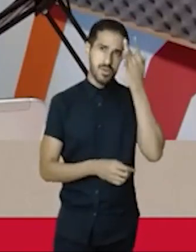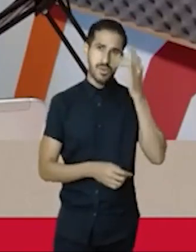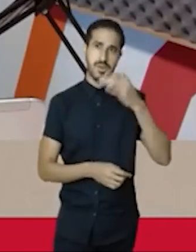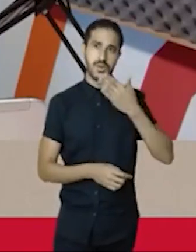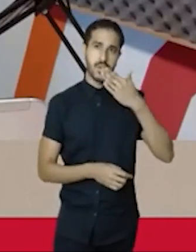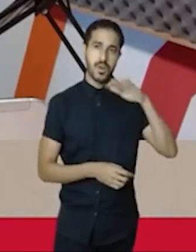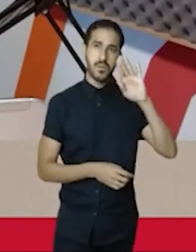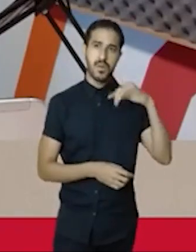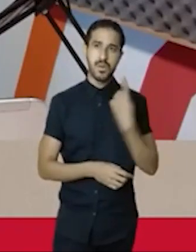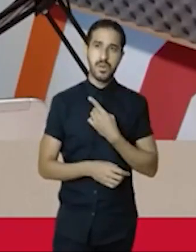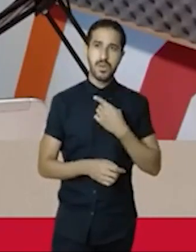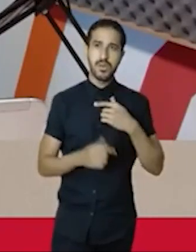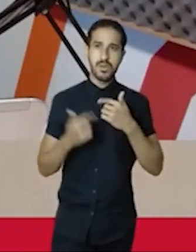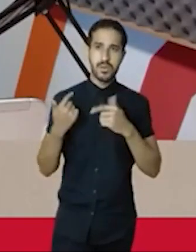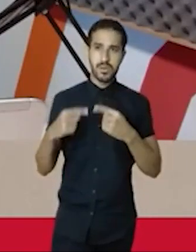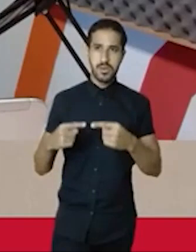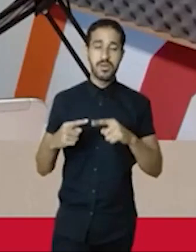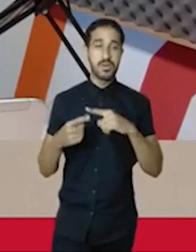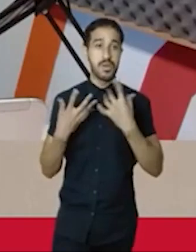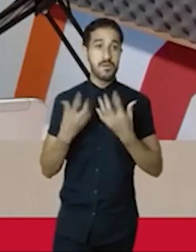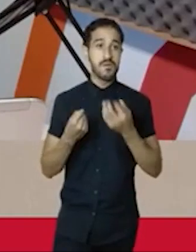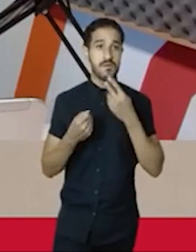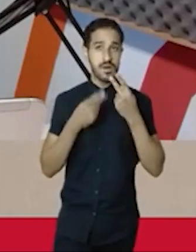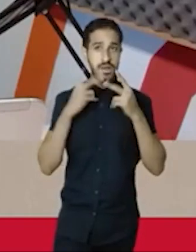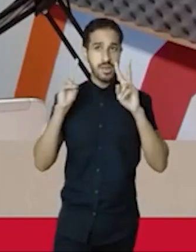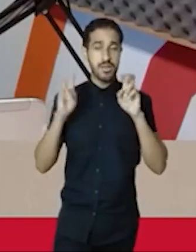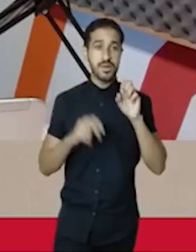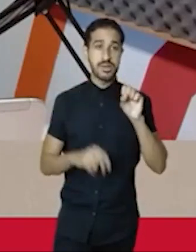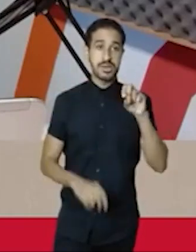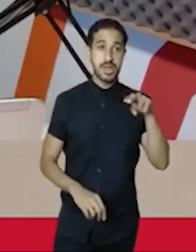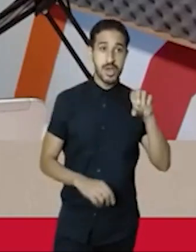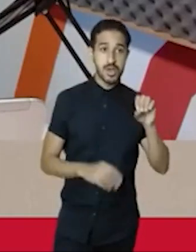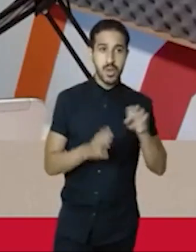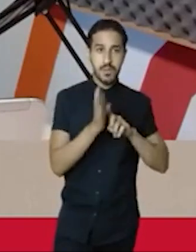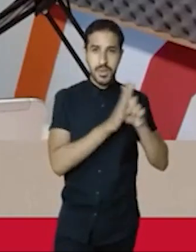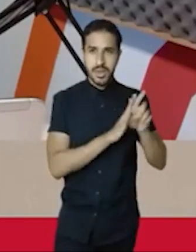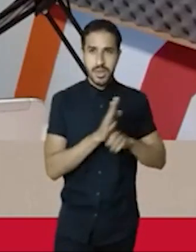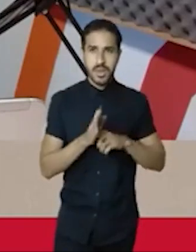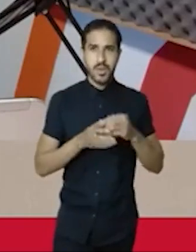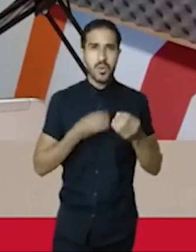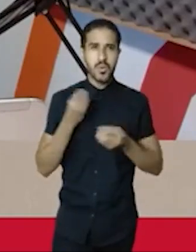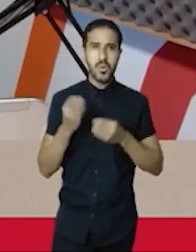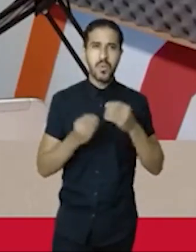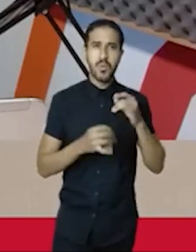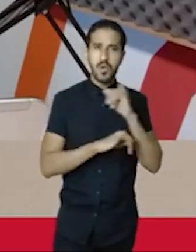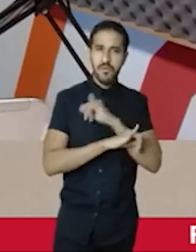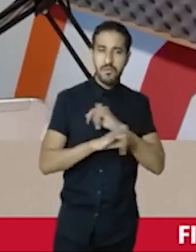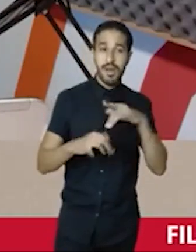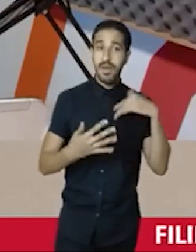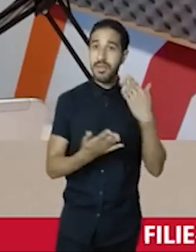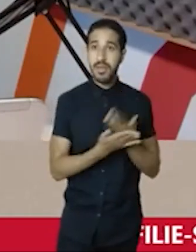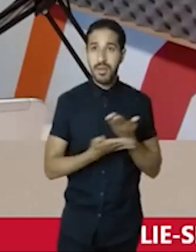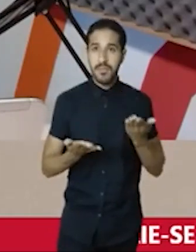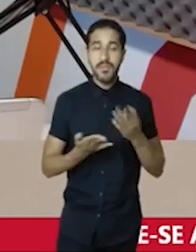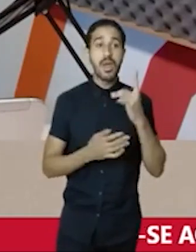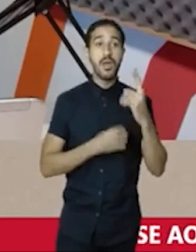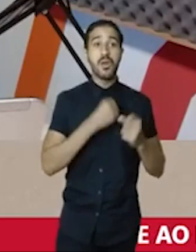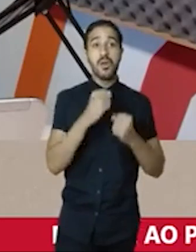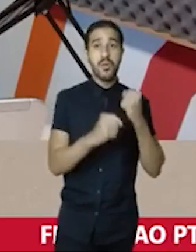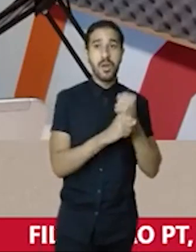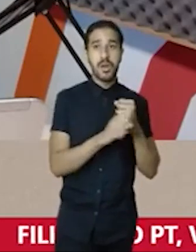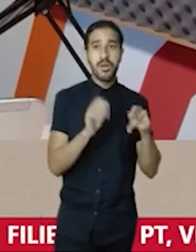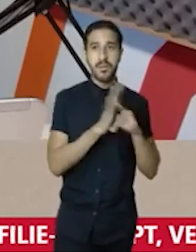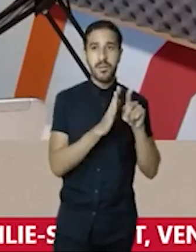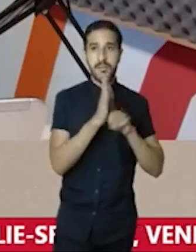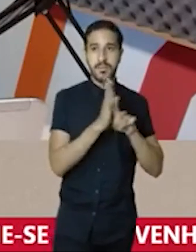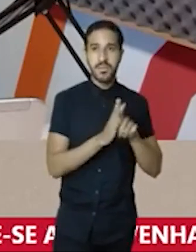as nossas pautas. Então, elas vão falar um pouco desse censo, falar um pouco de dados que foram acumulados até agora. Vai ser um ano de pesquisa,